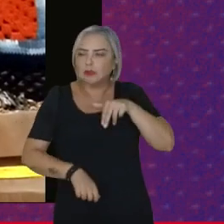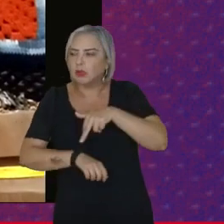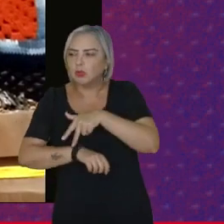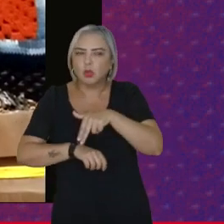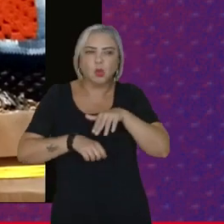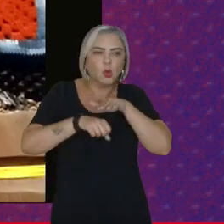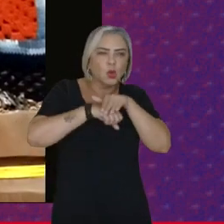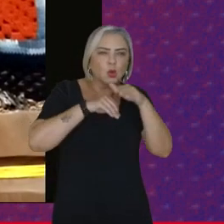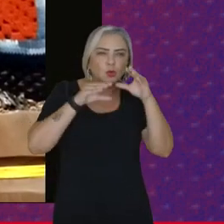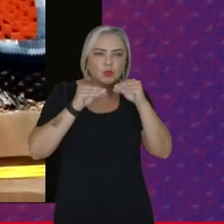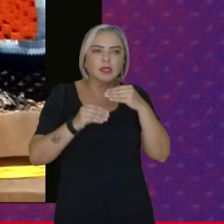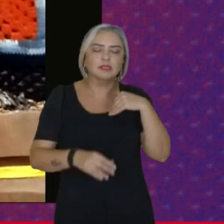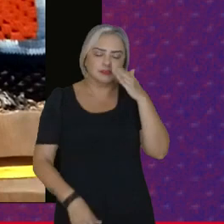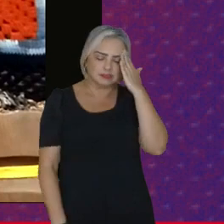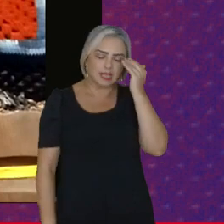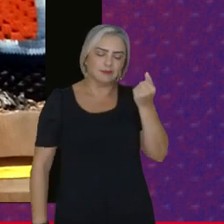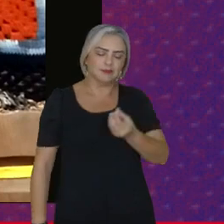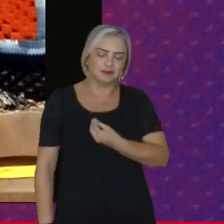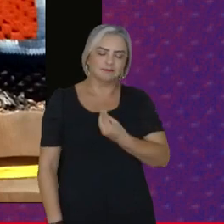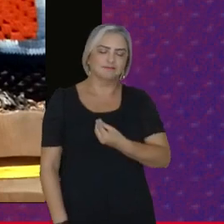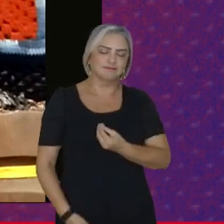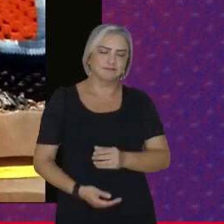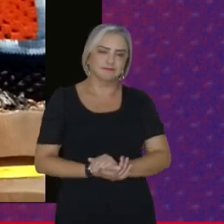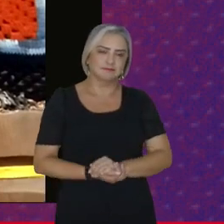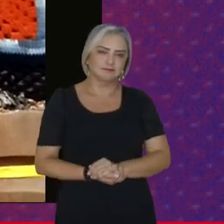é que sabe o que é.